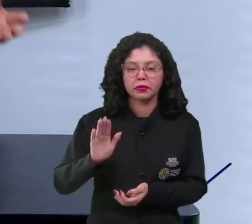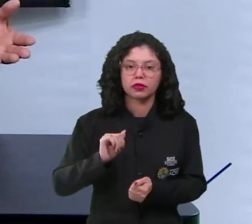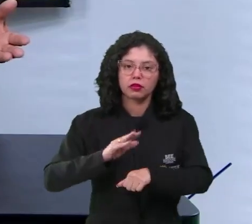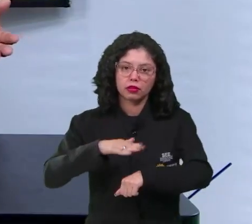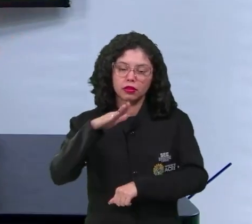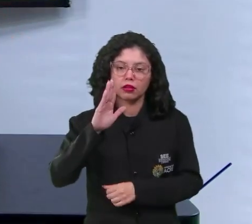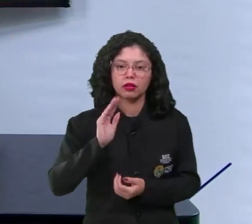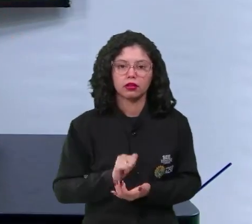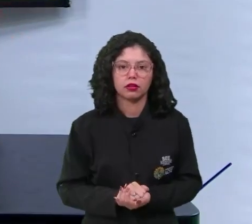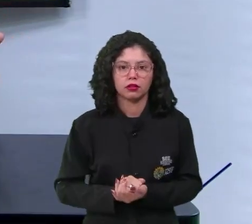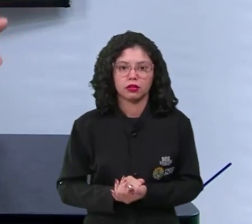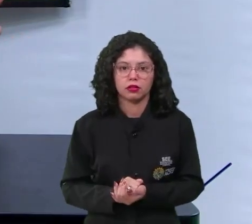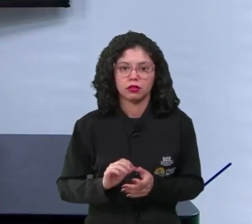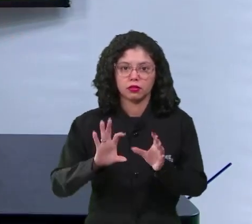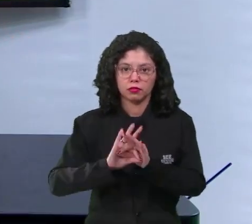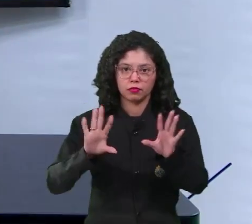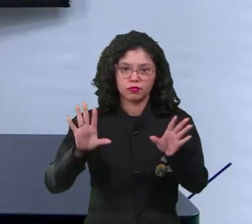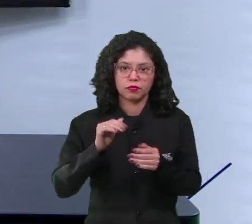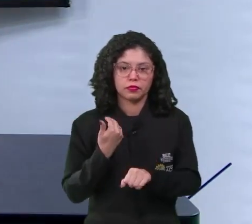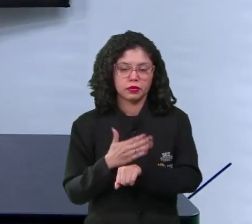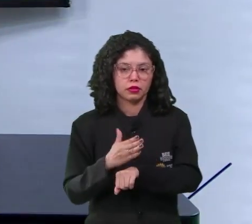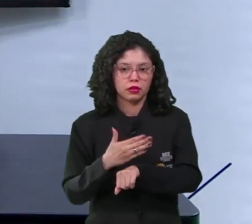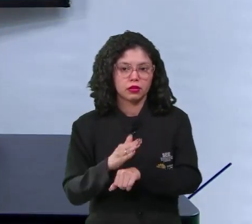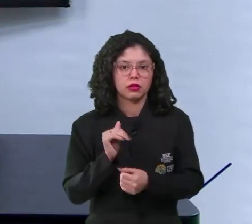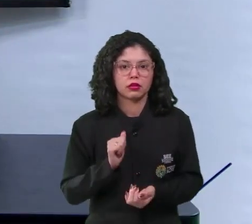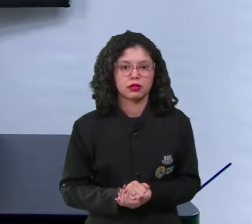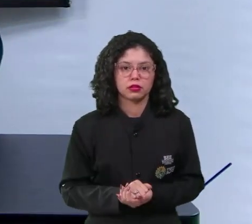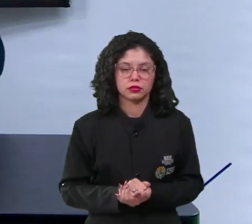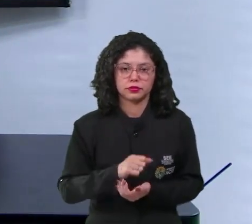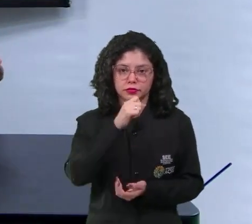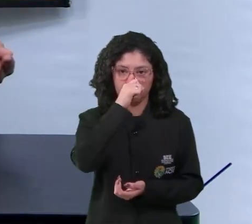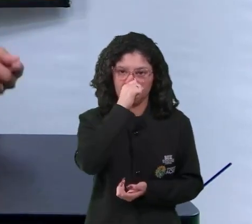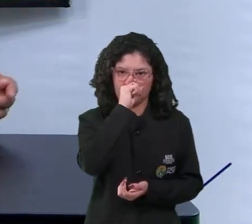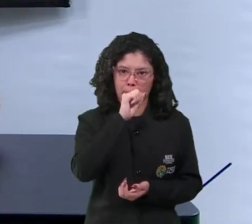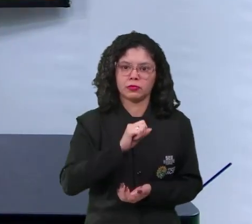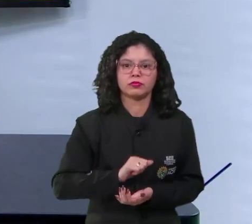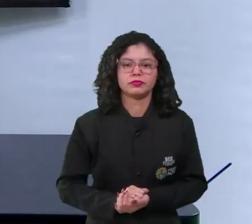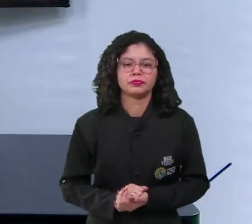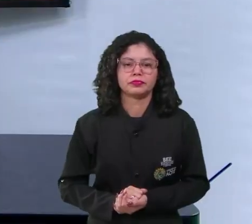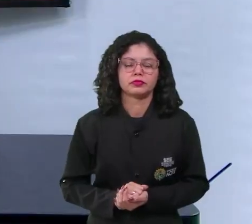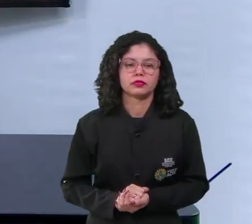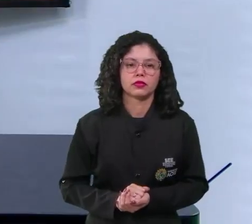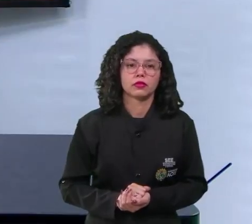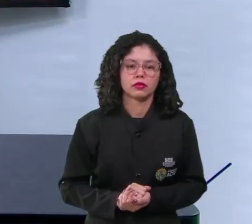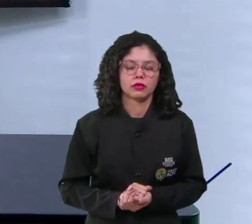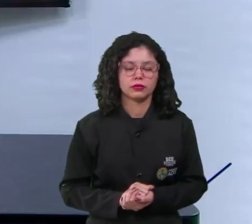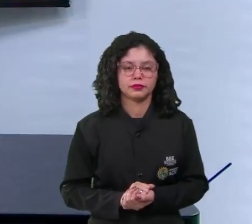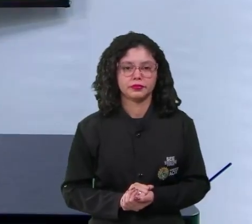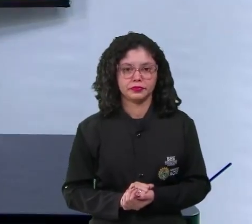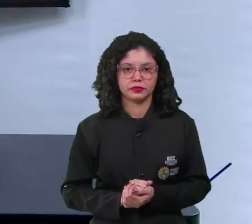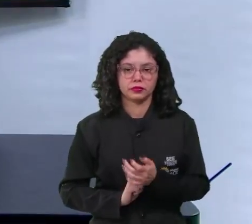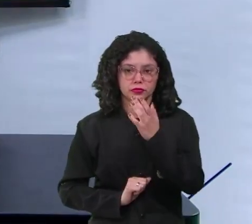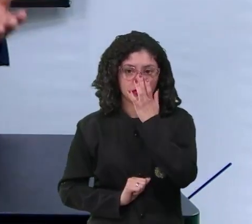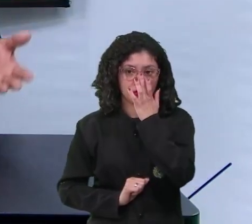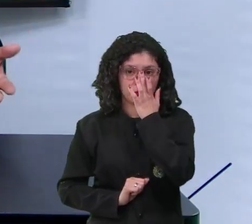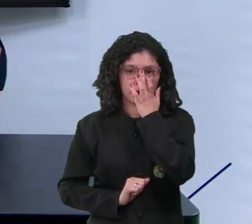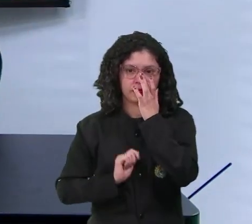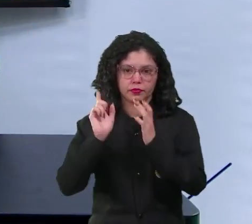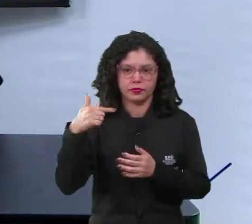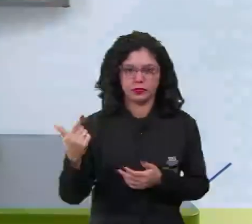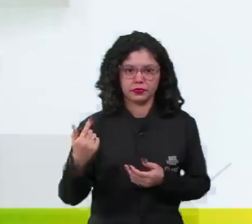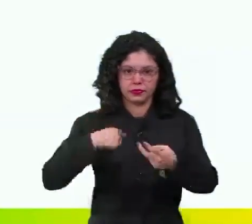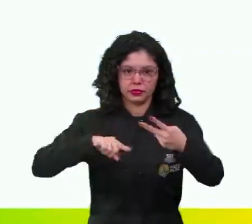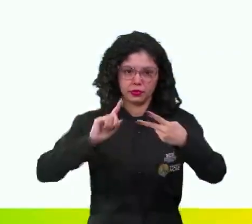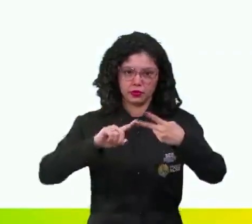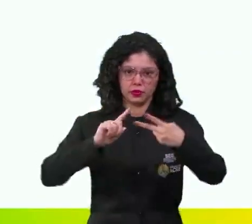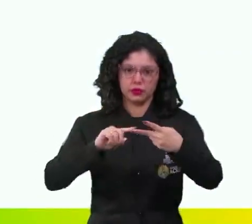excessos de lado, abandonando essa prática, abandonando o que nós chamamos de consumismo. Bom, a outra